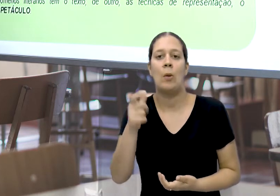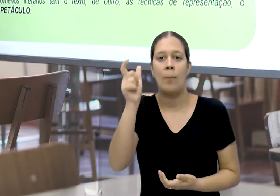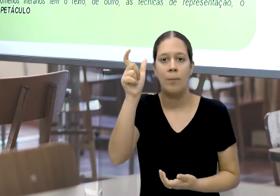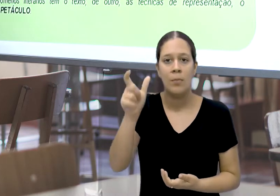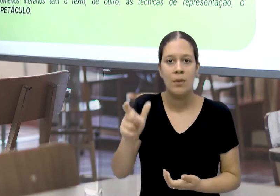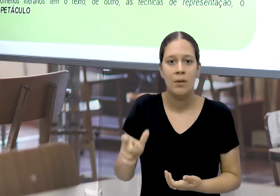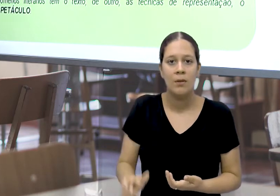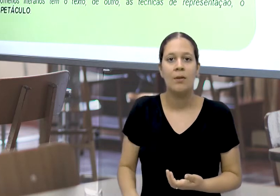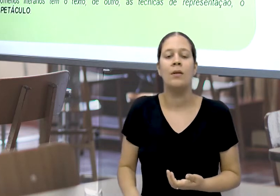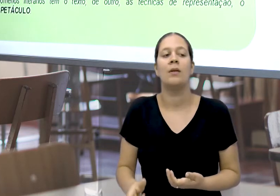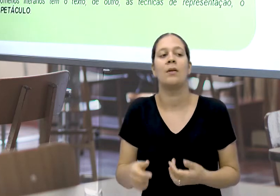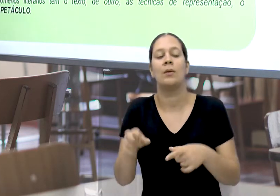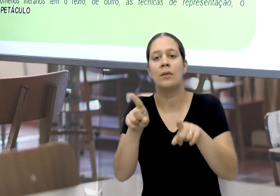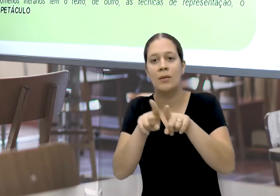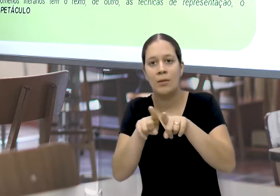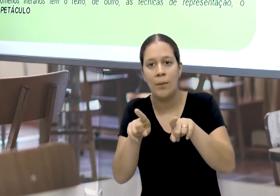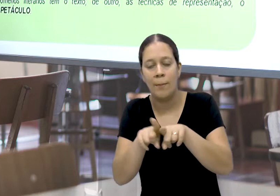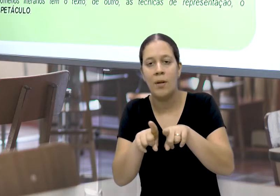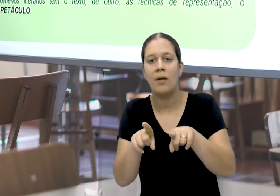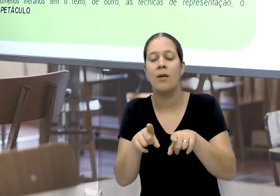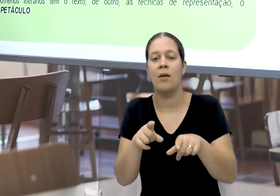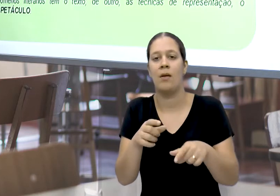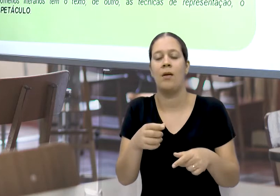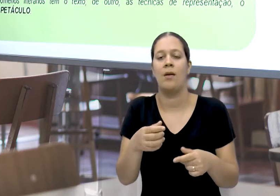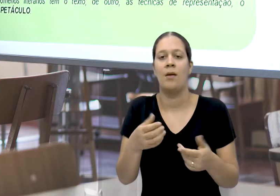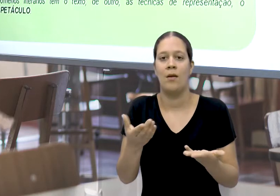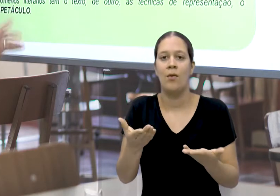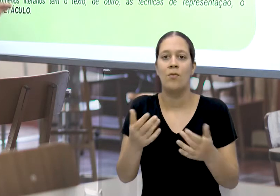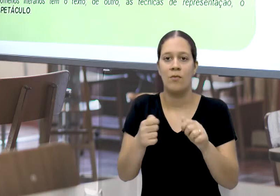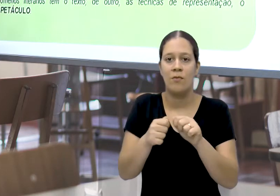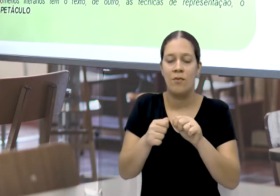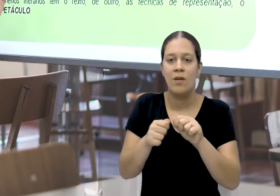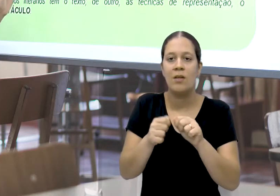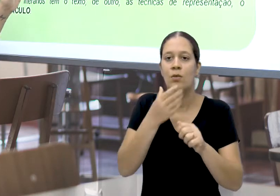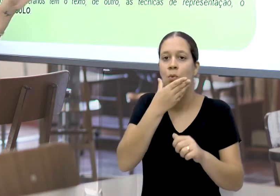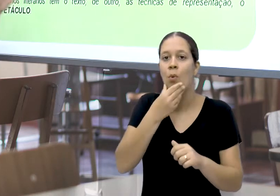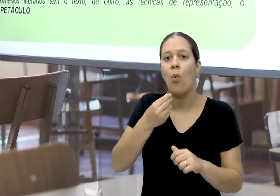normalmente é aquele ator que o criou, que representa.